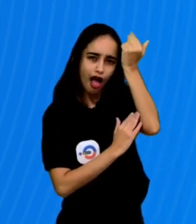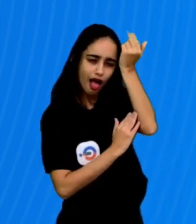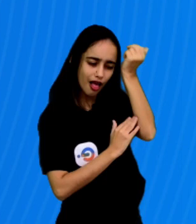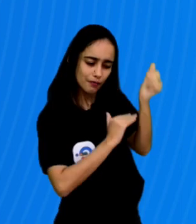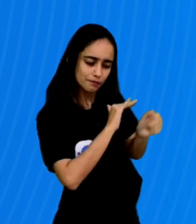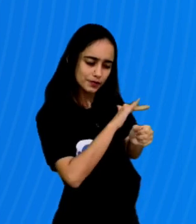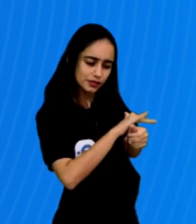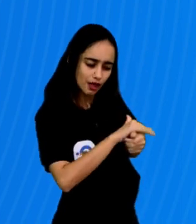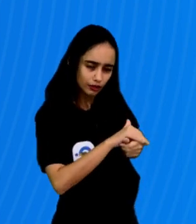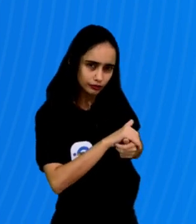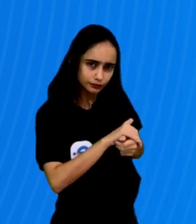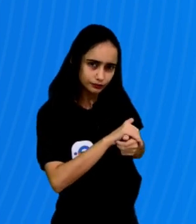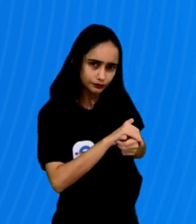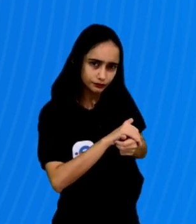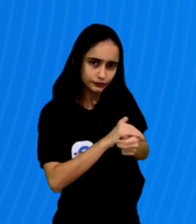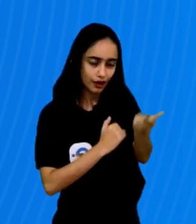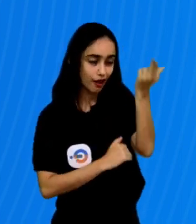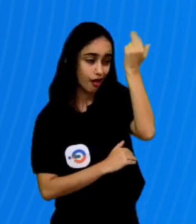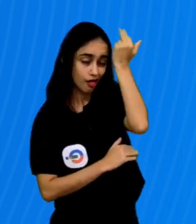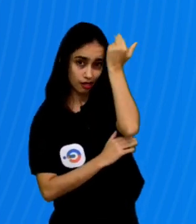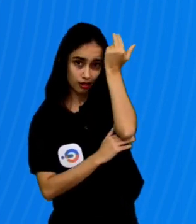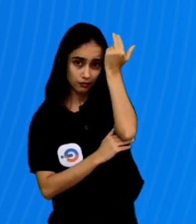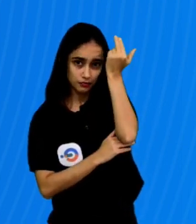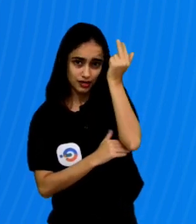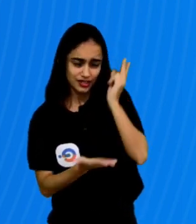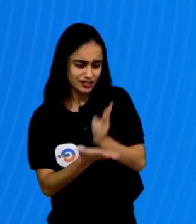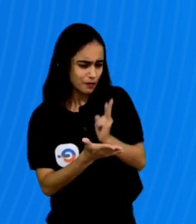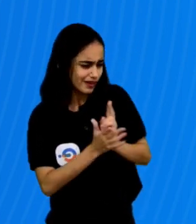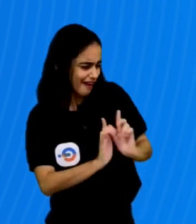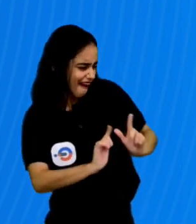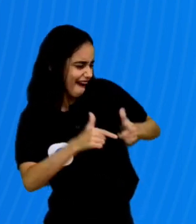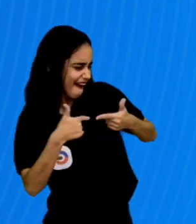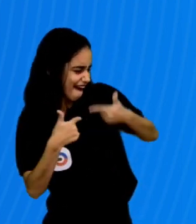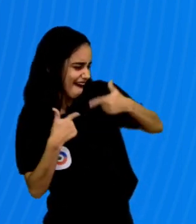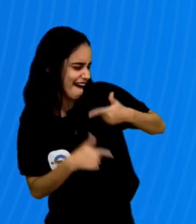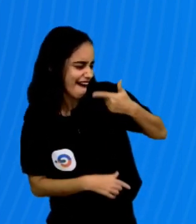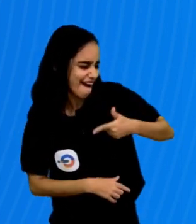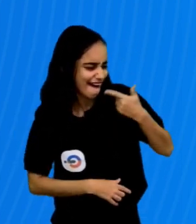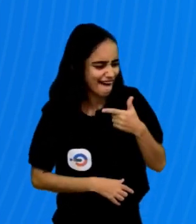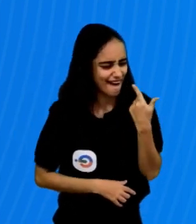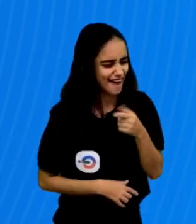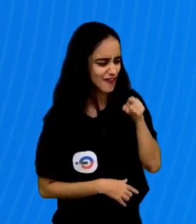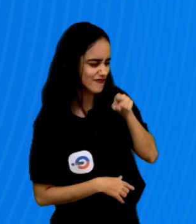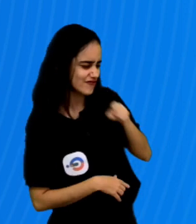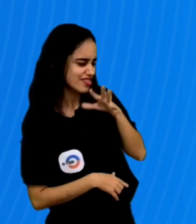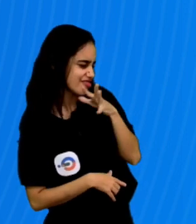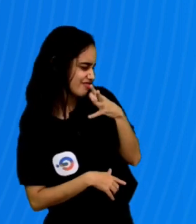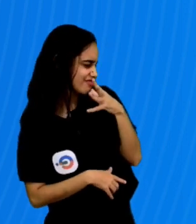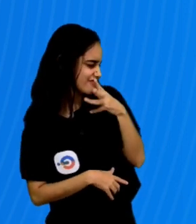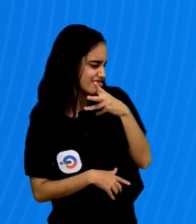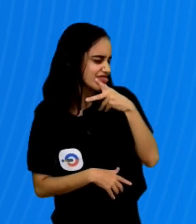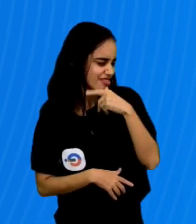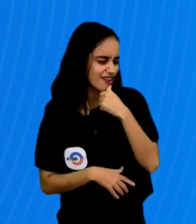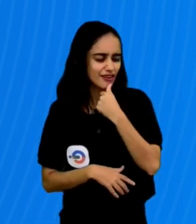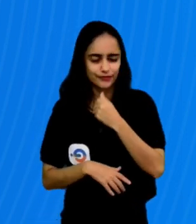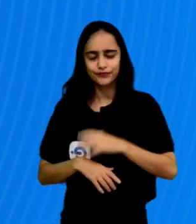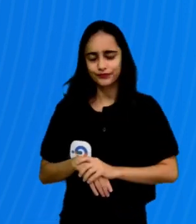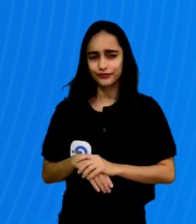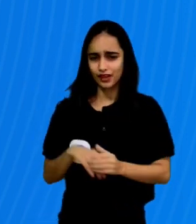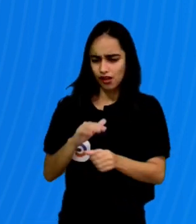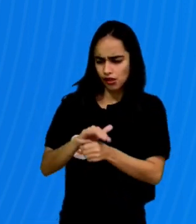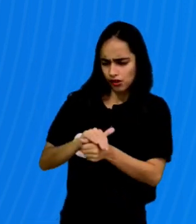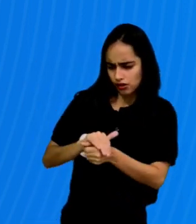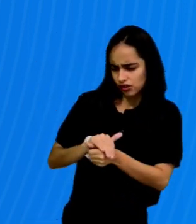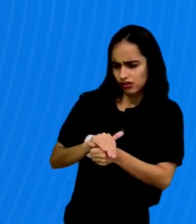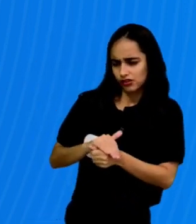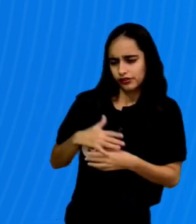tartaruga. A lebre vivia caçoando da lerdeza da tartaruga. Certa vez, a tartaruga,